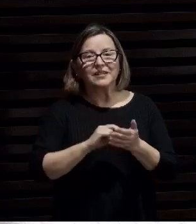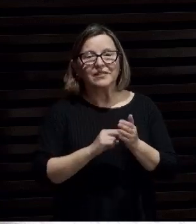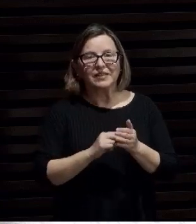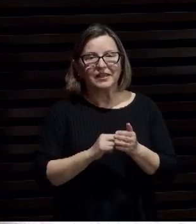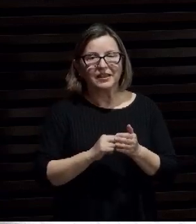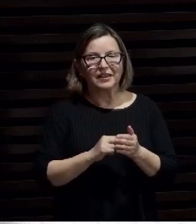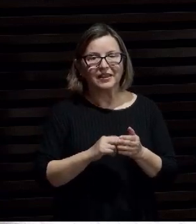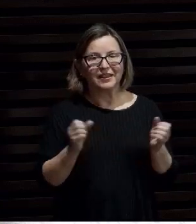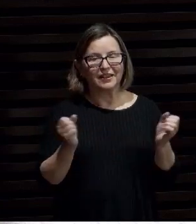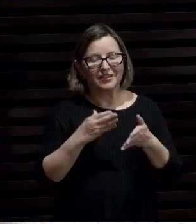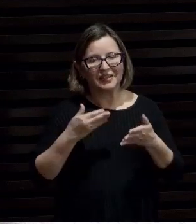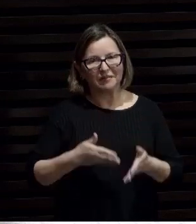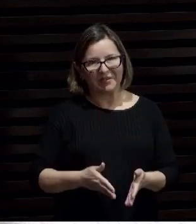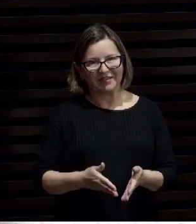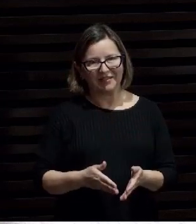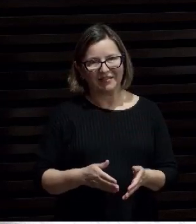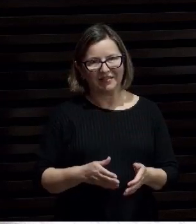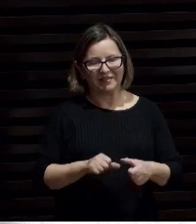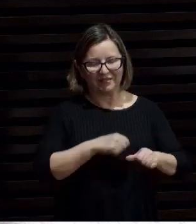Regeneração.